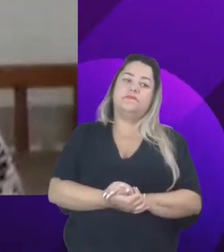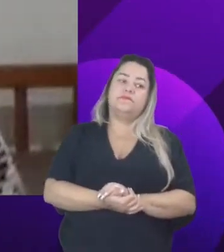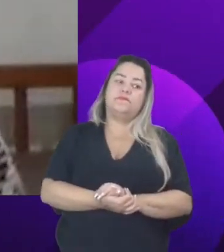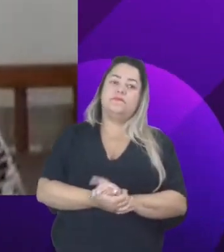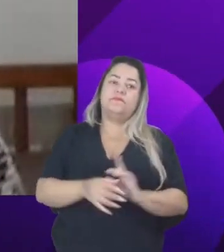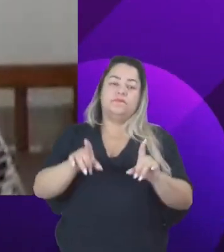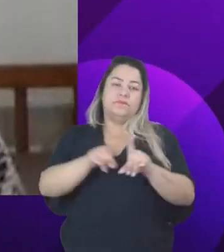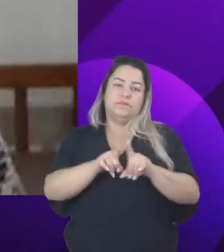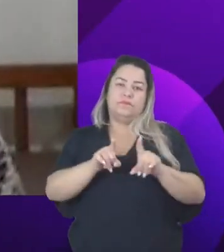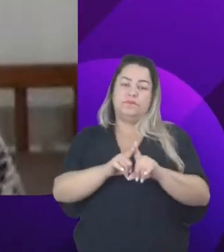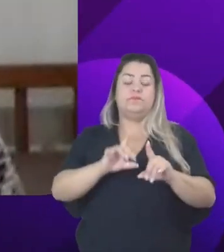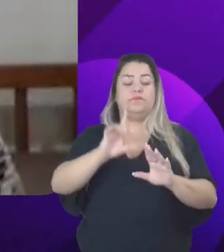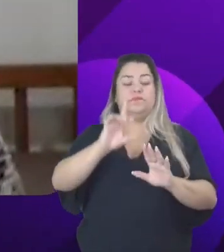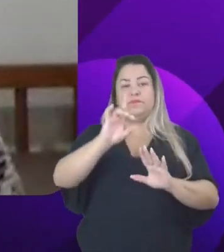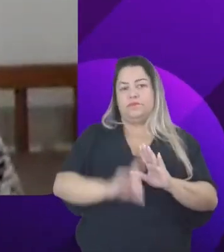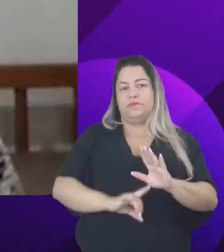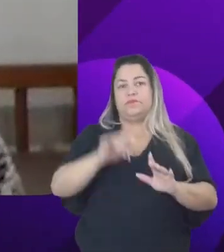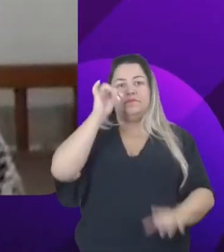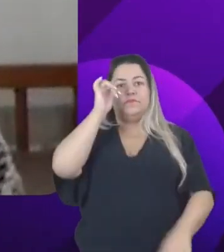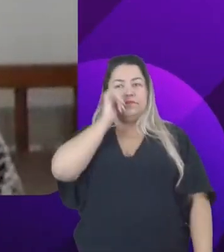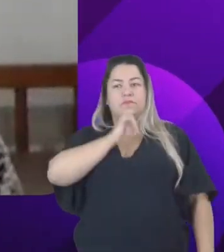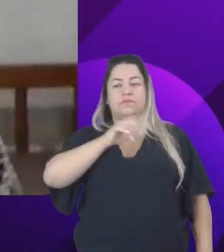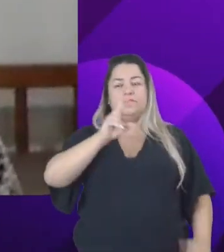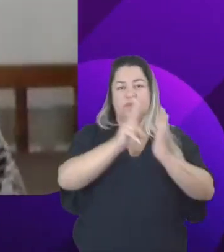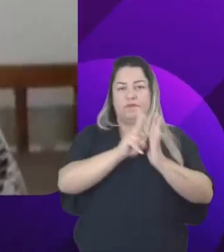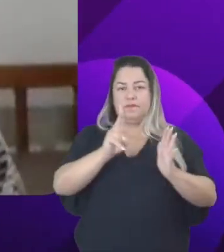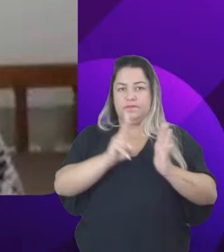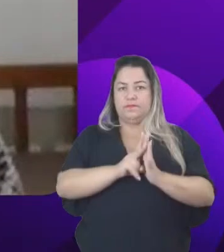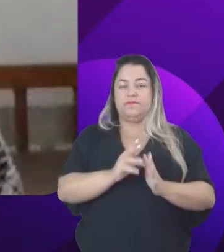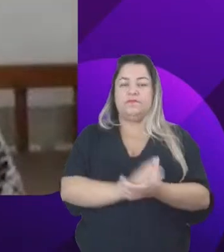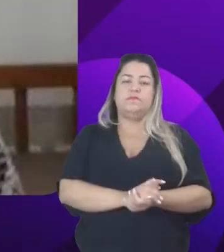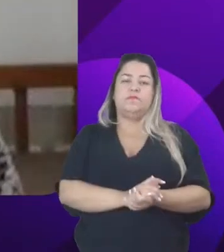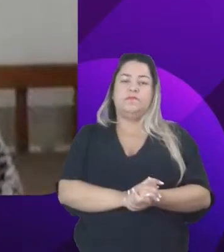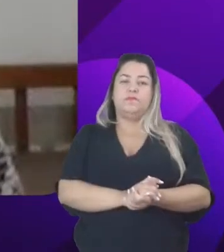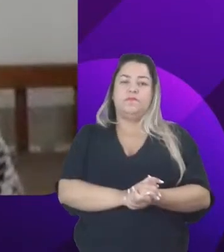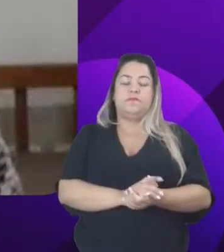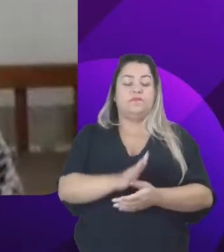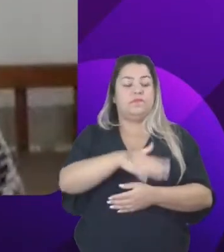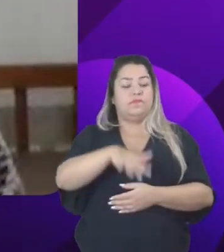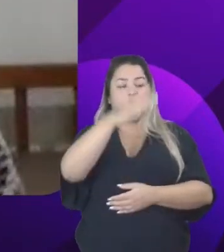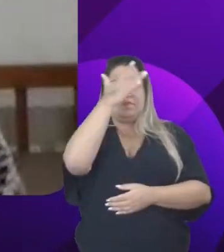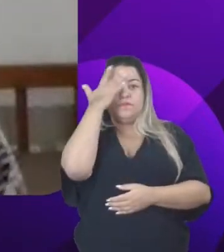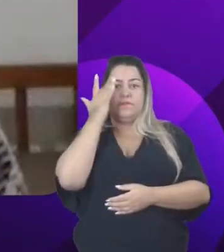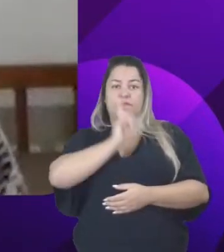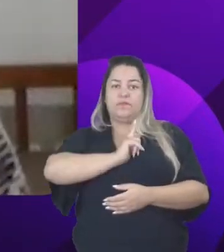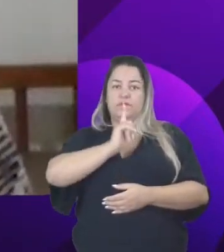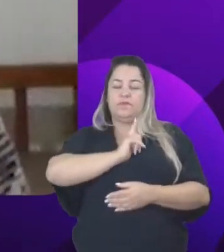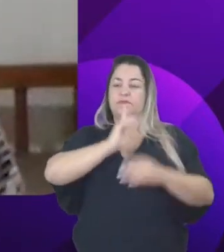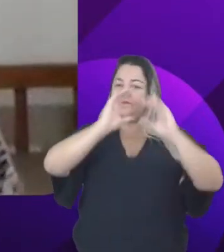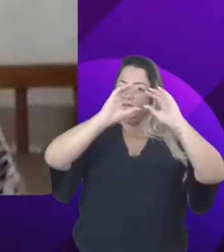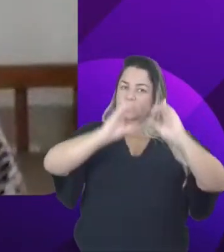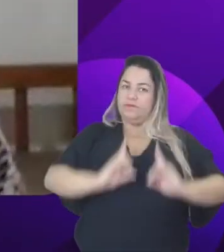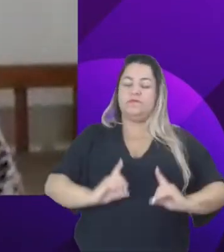na questão dos direitos das mulheres indígenas, das pessoas com deficiência